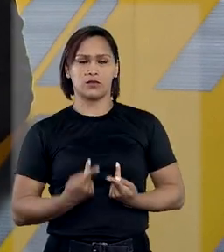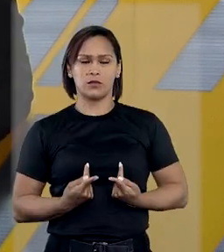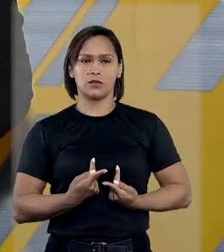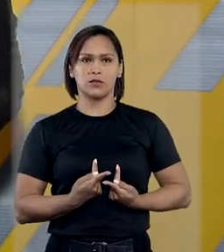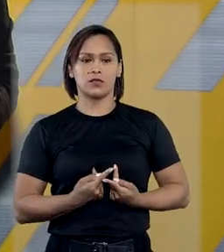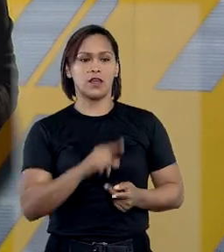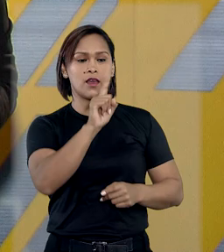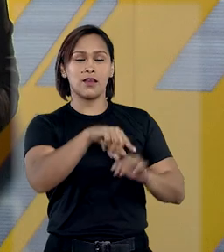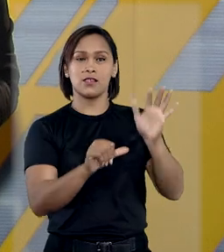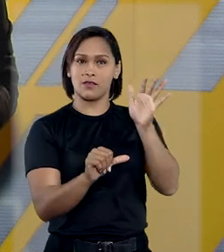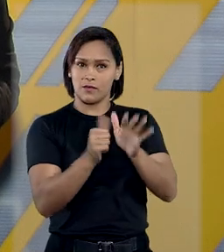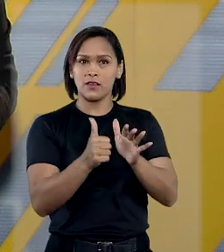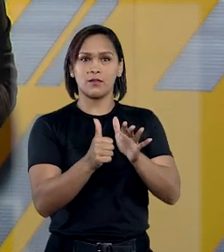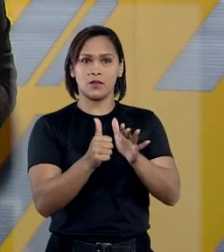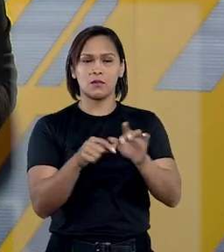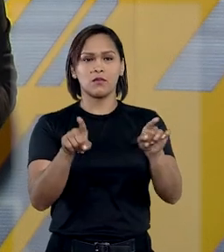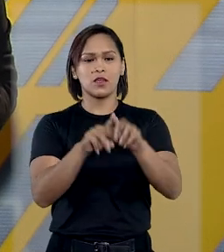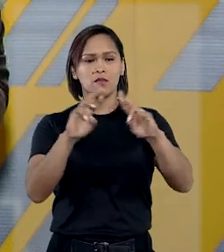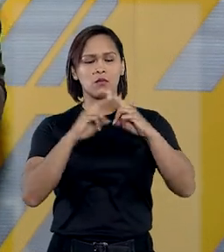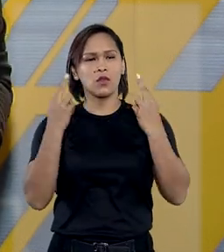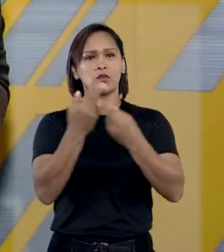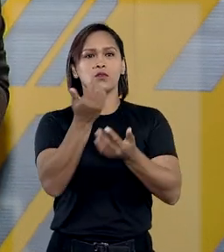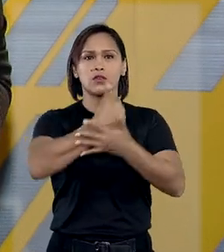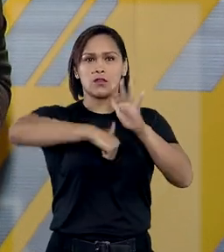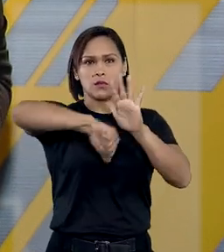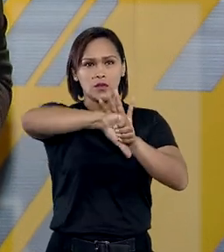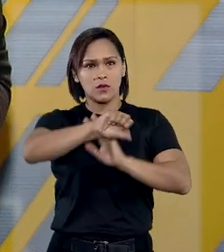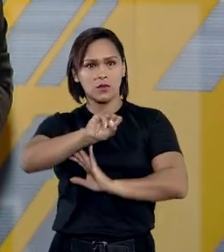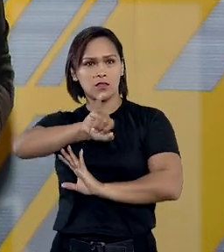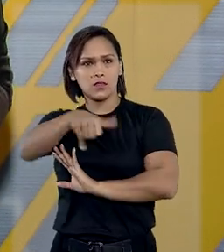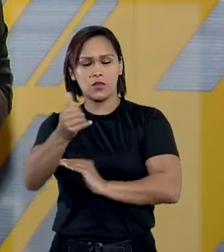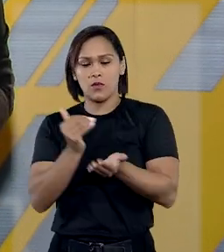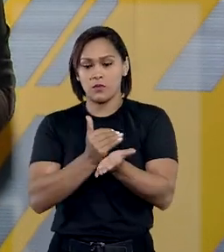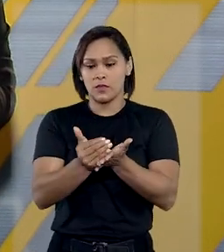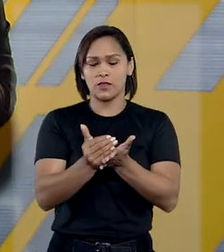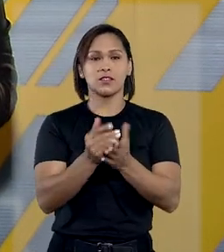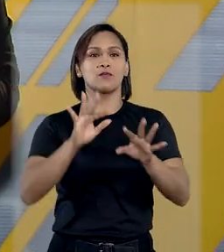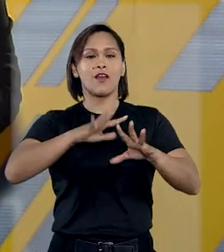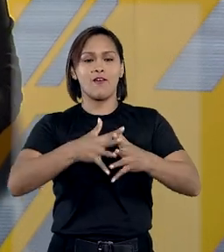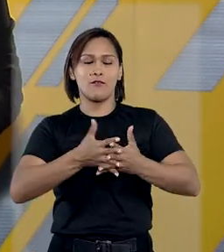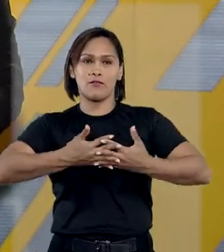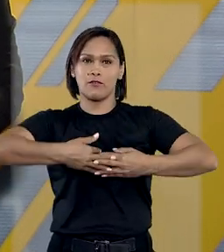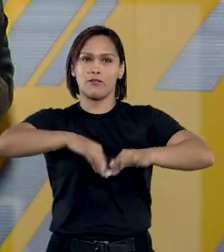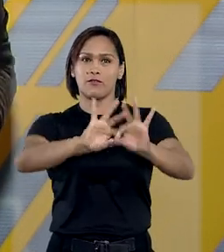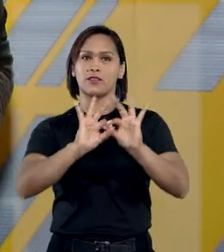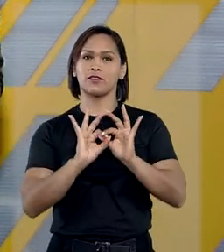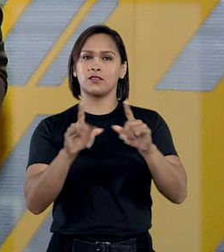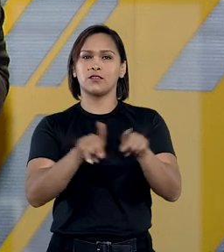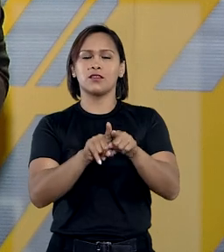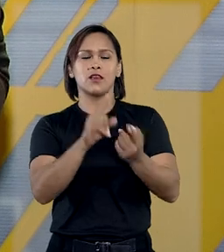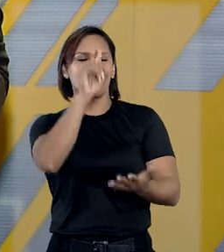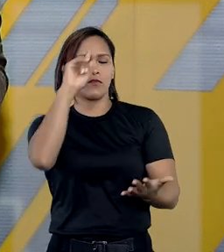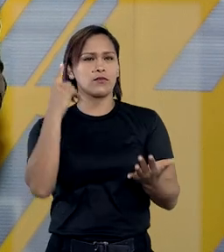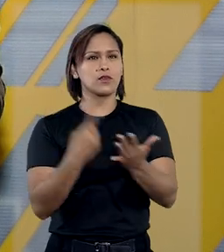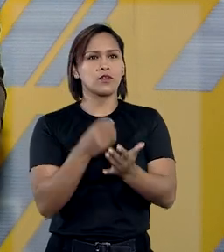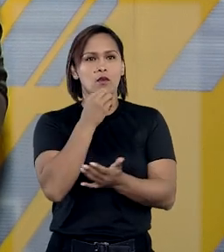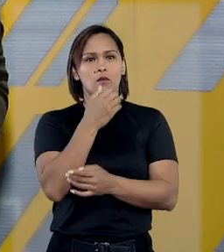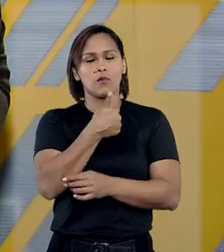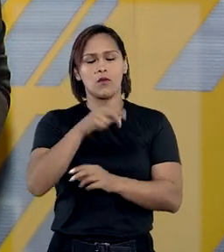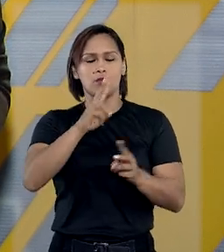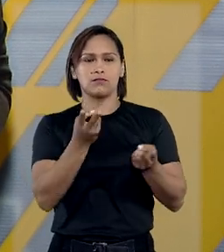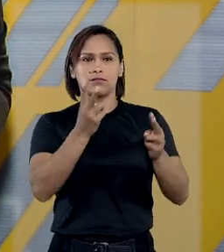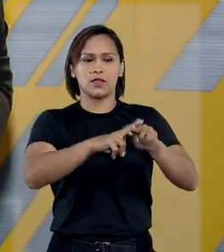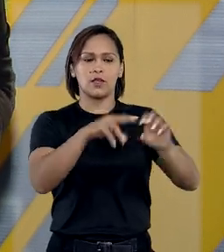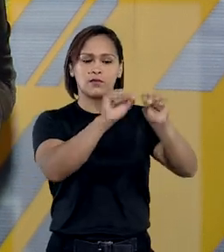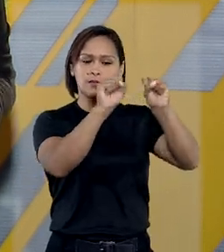Humanos. Essa foi a primeira vez que uma turma criminal do STJ aplicou o princípio da fraternidade para decidir de maneira mais benéfica